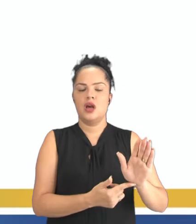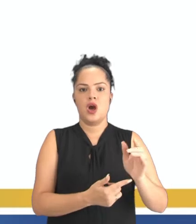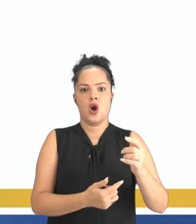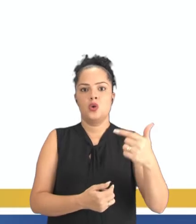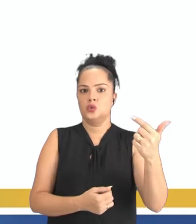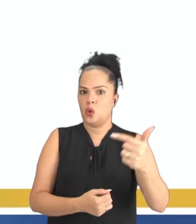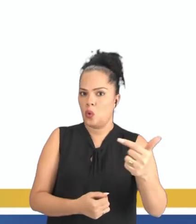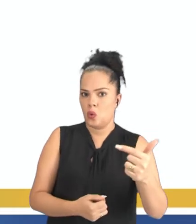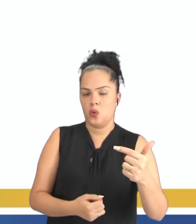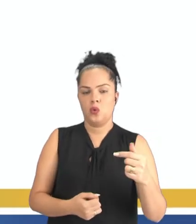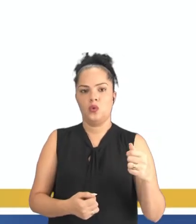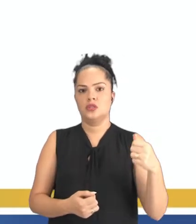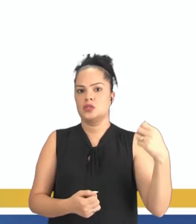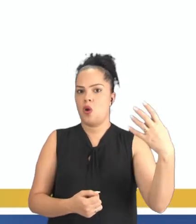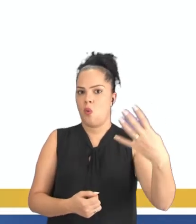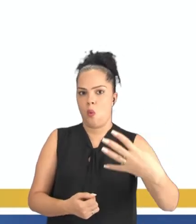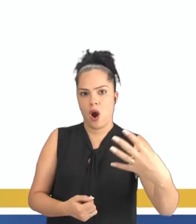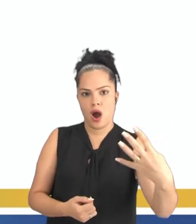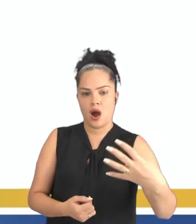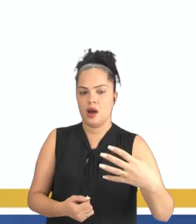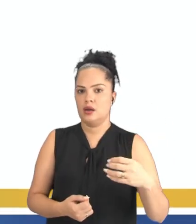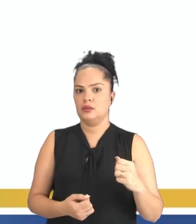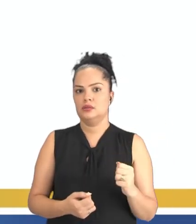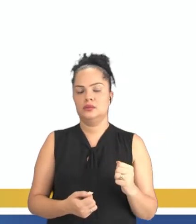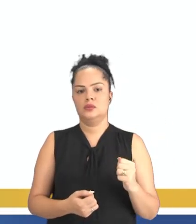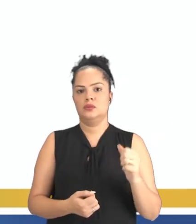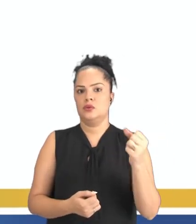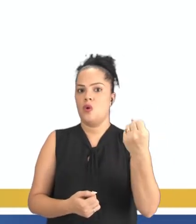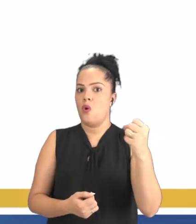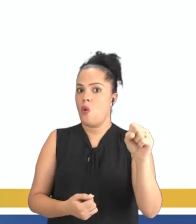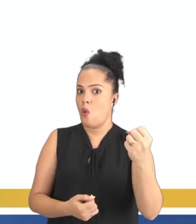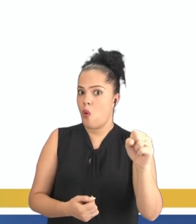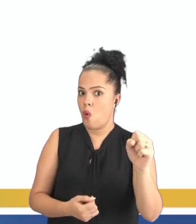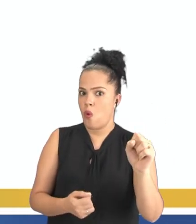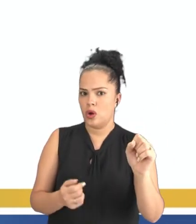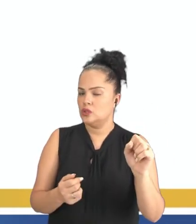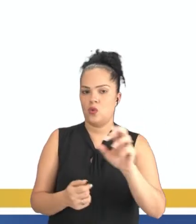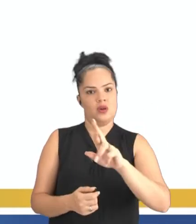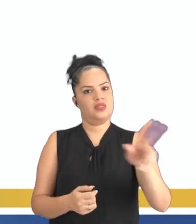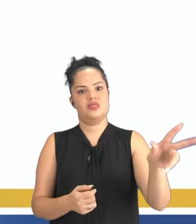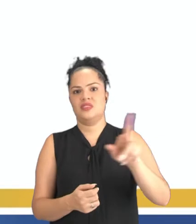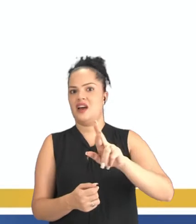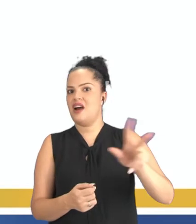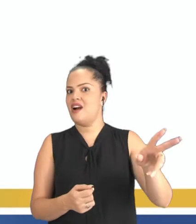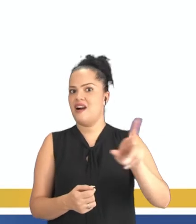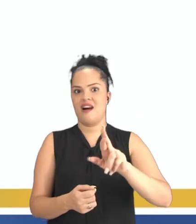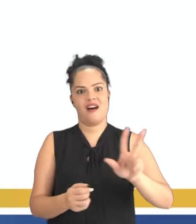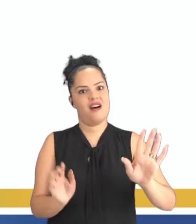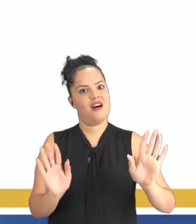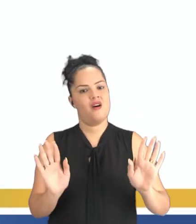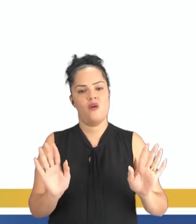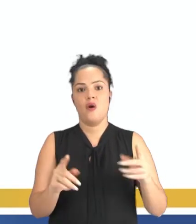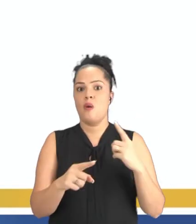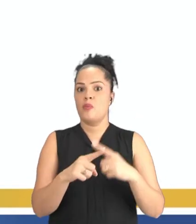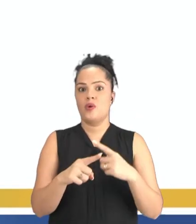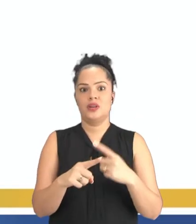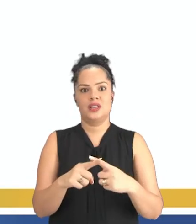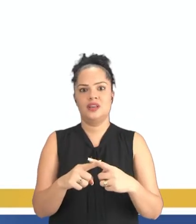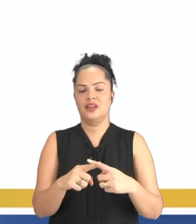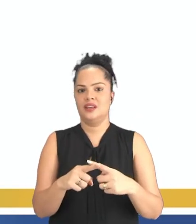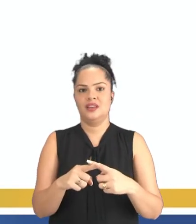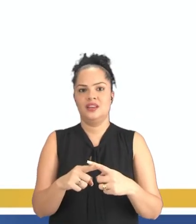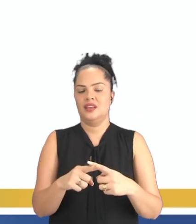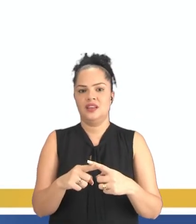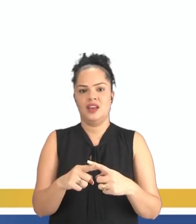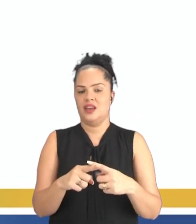ponto amostral, 4 é um ponto amostral, 8, por exemplo, não seria um ponto amostral desse experimento, porque não pode